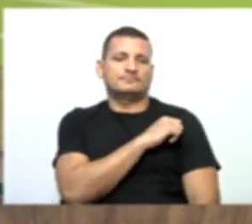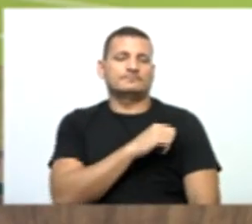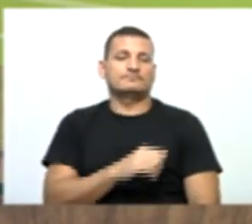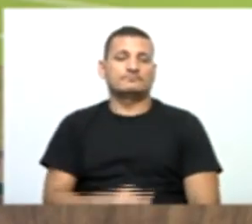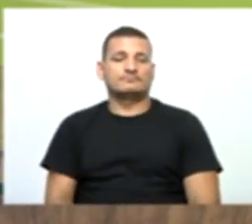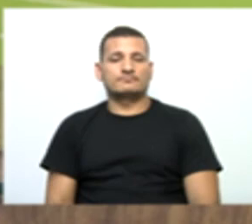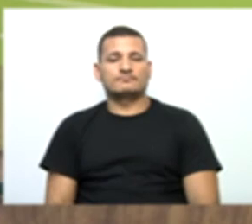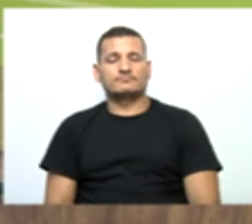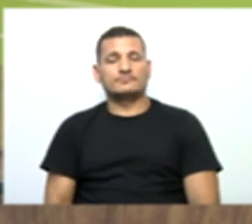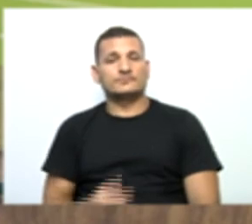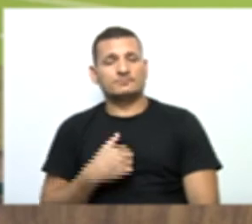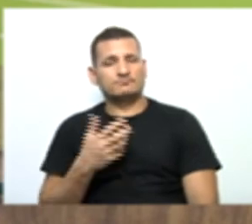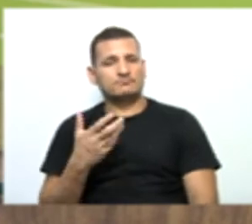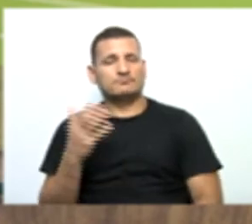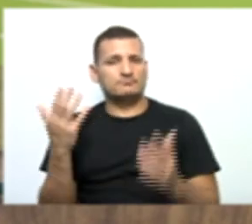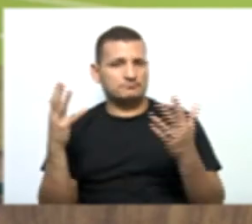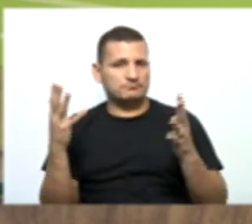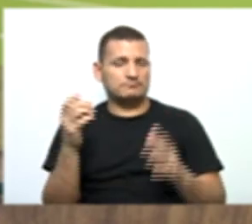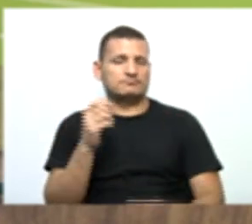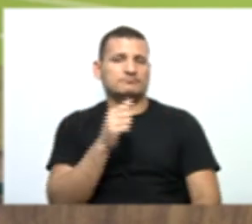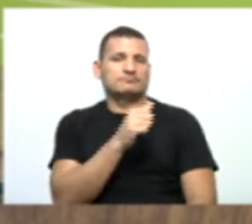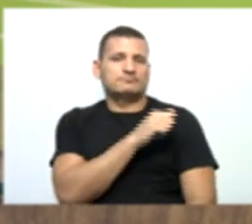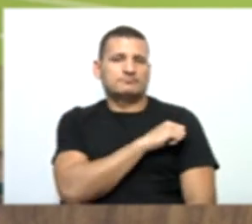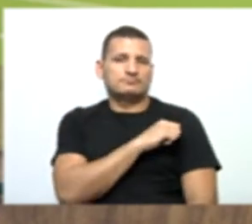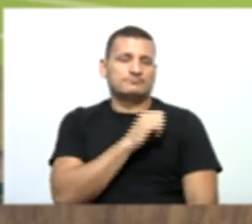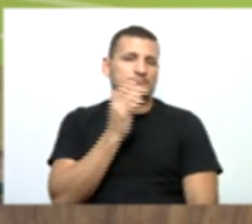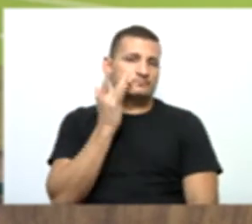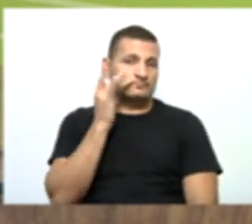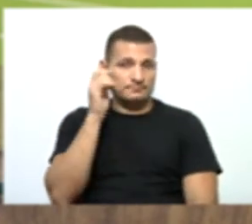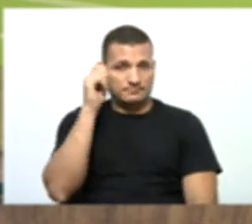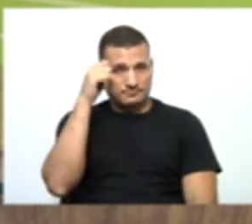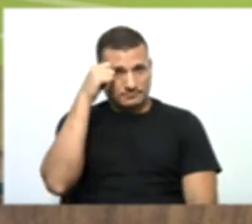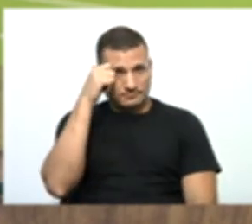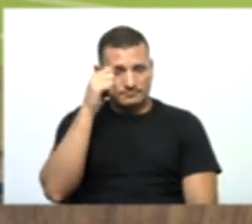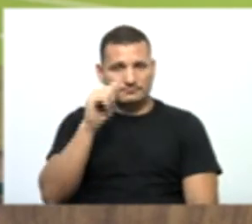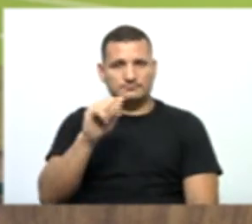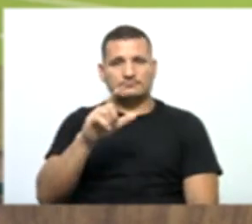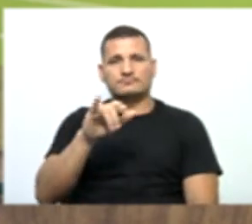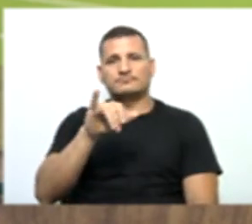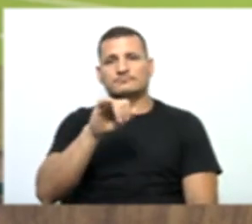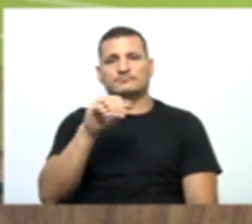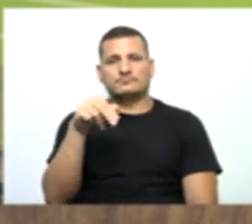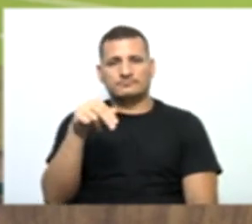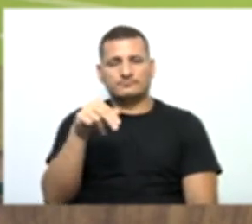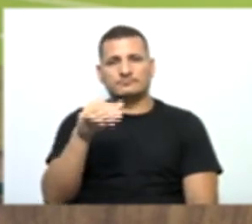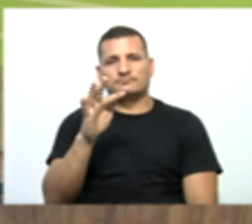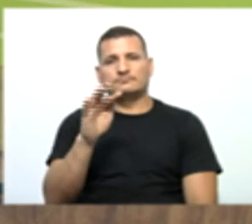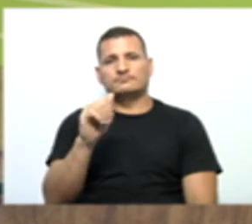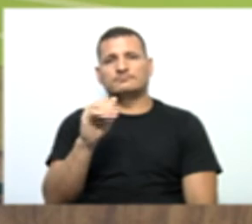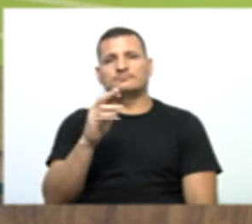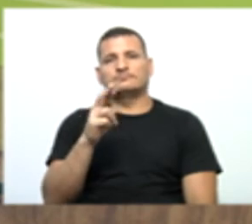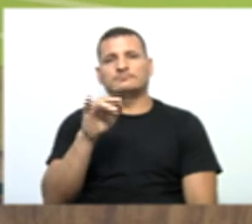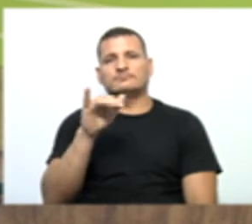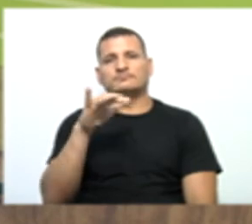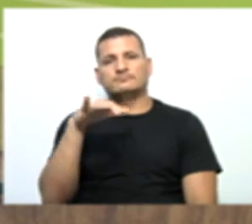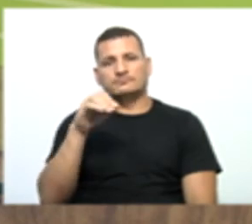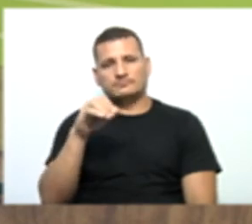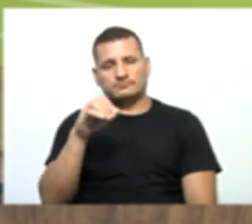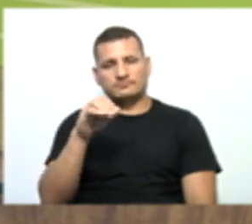queria parabenizar os alunos de Ouro Preto do Oeste, o Alisson, o Fabrício, Tainara e a